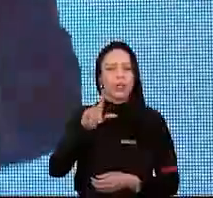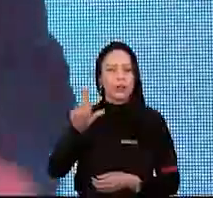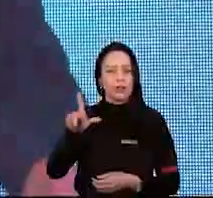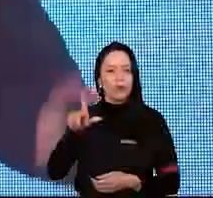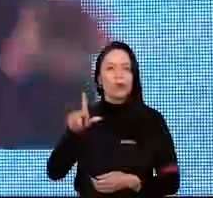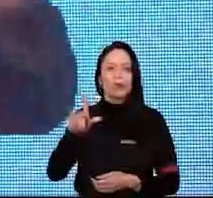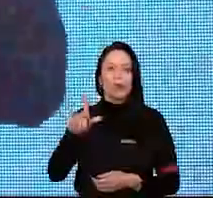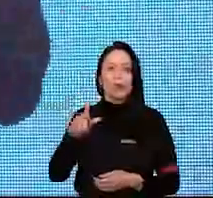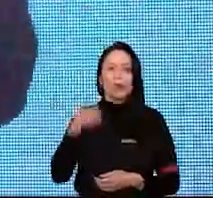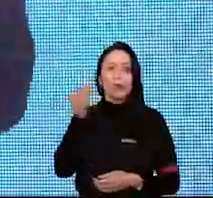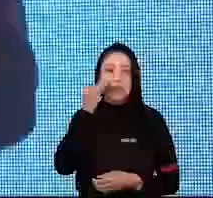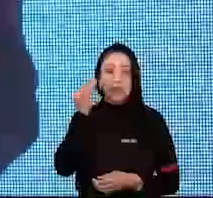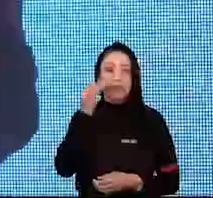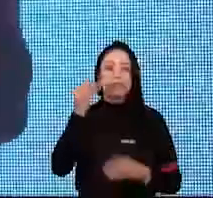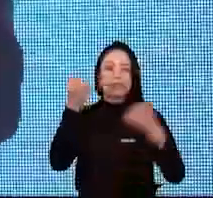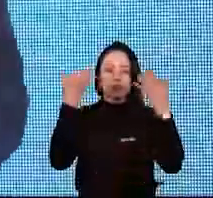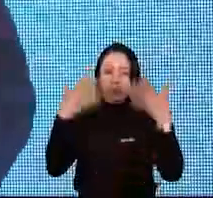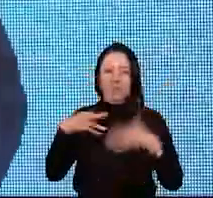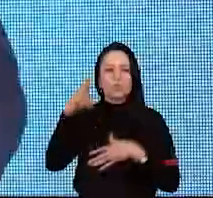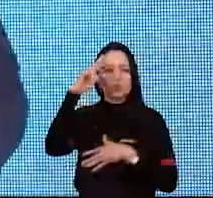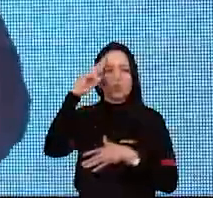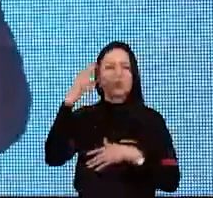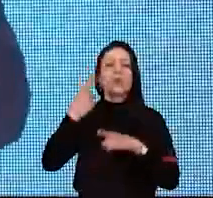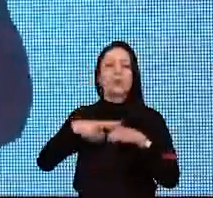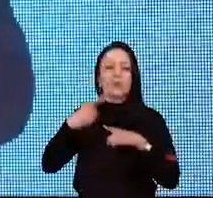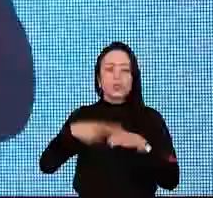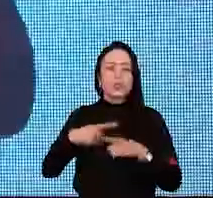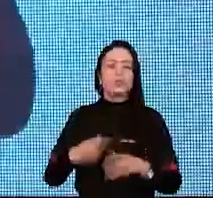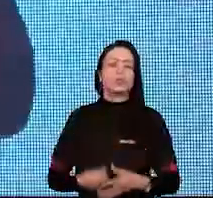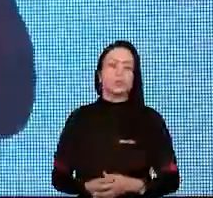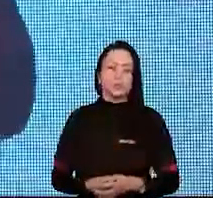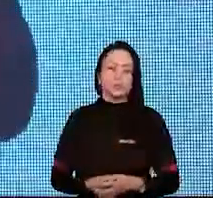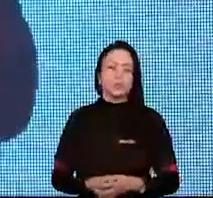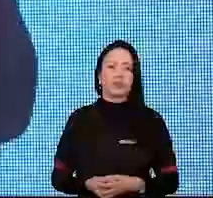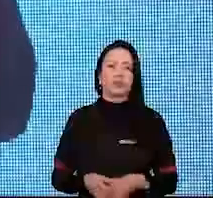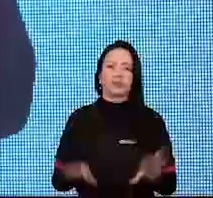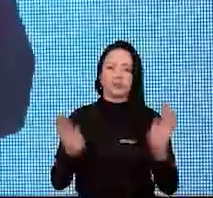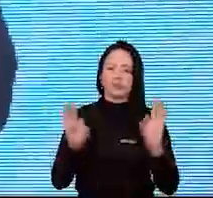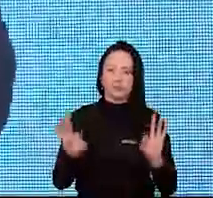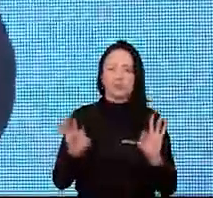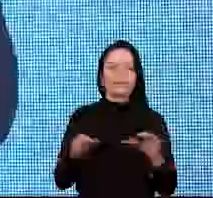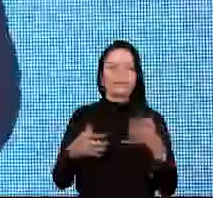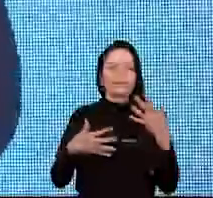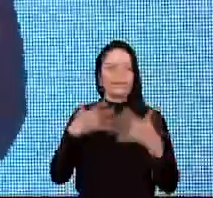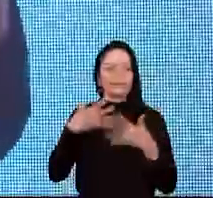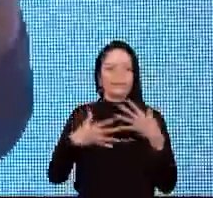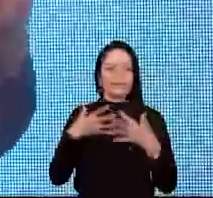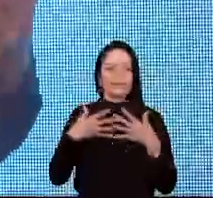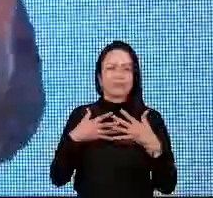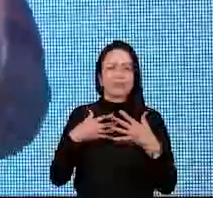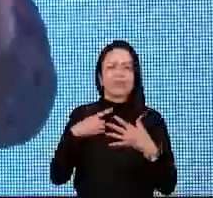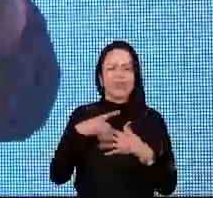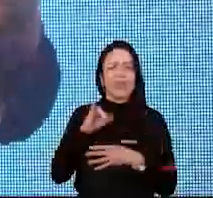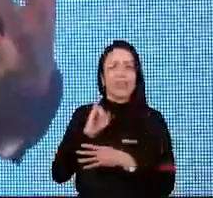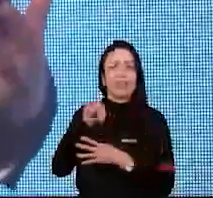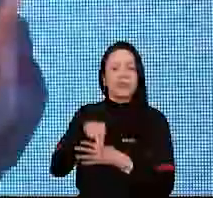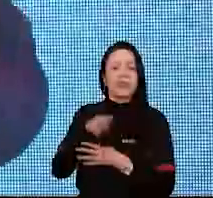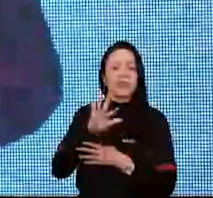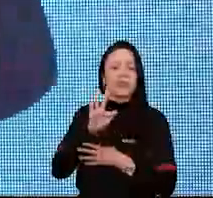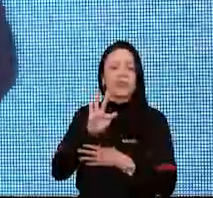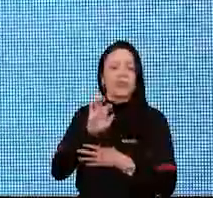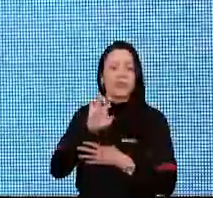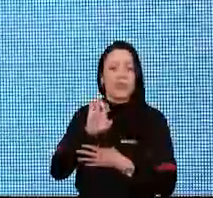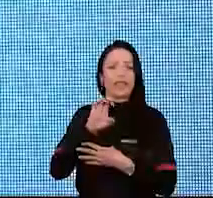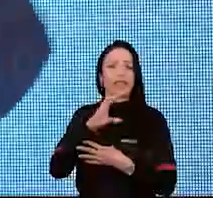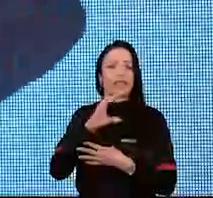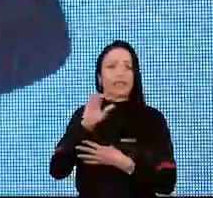mais potentes, explico para o proprietário por que eu estou fazendo isso. E é realmente conflitante. Você está pegando uma infecção por